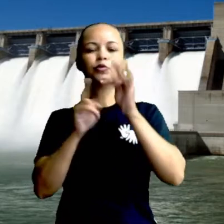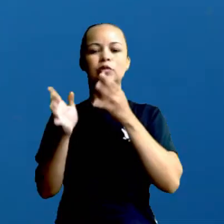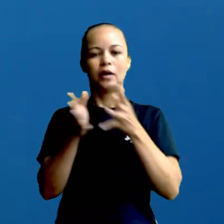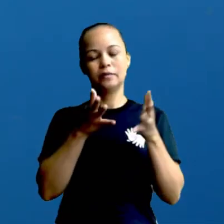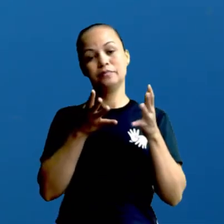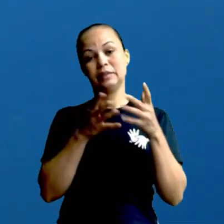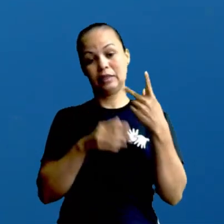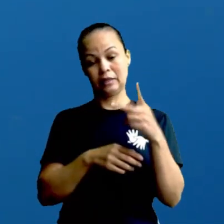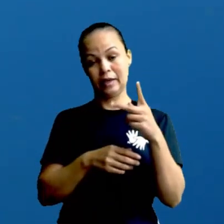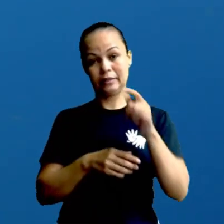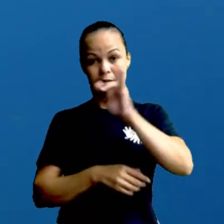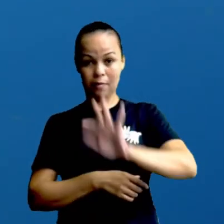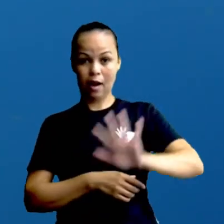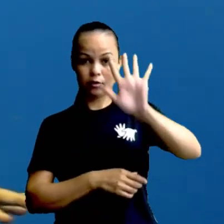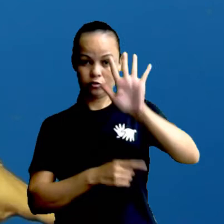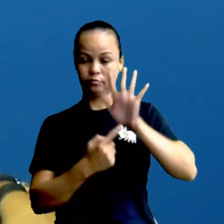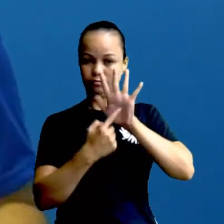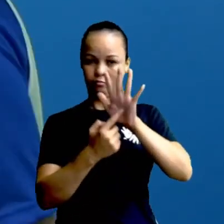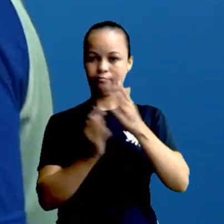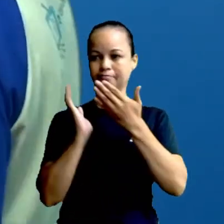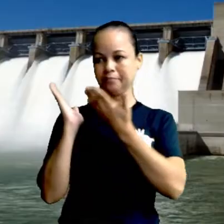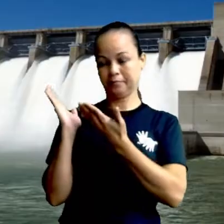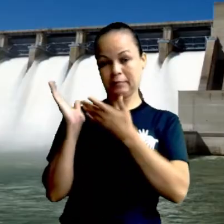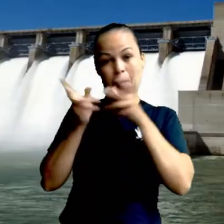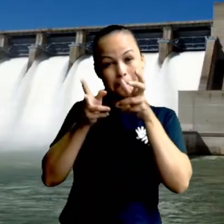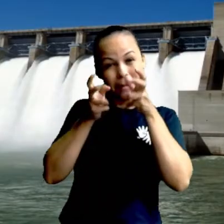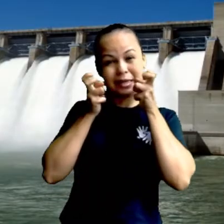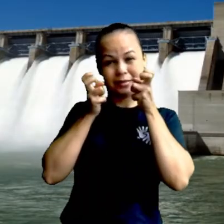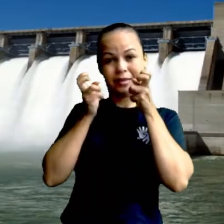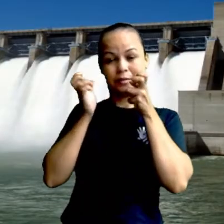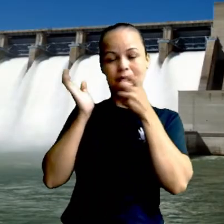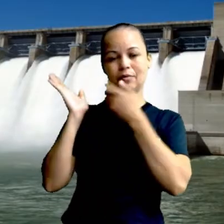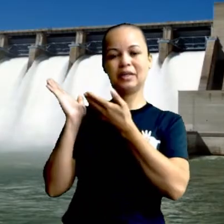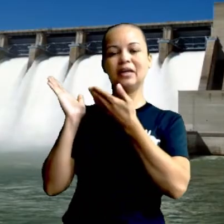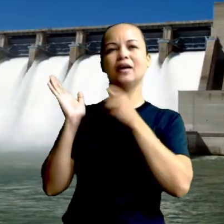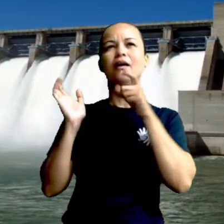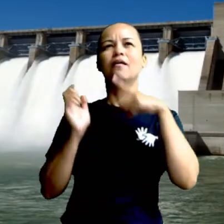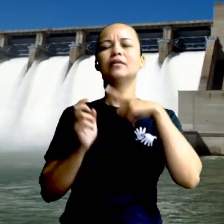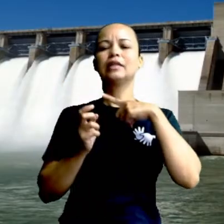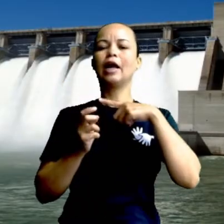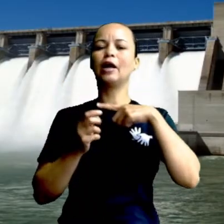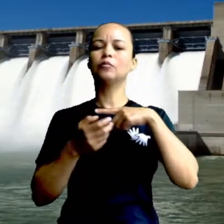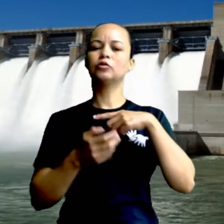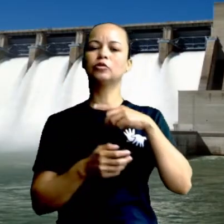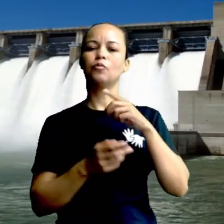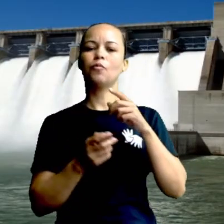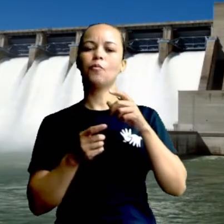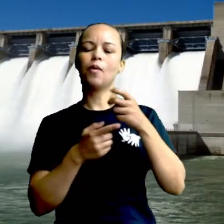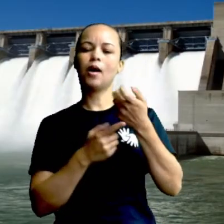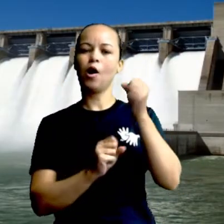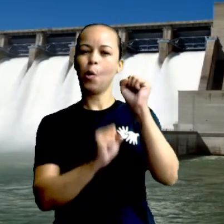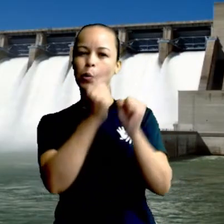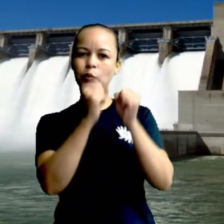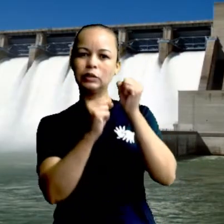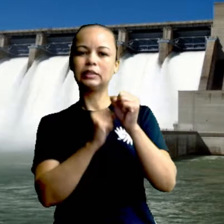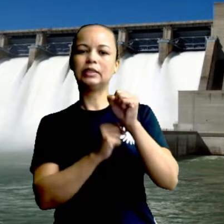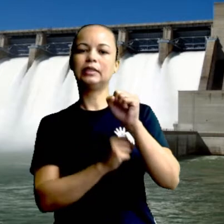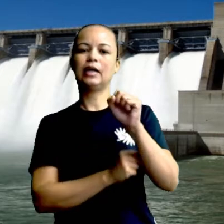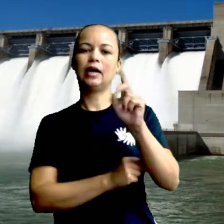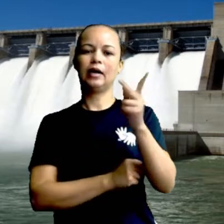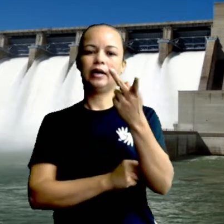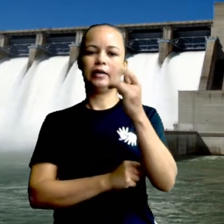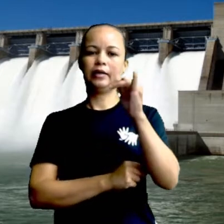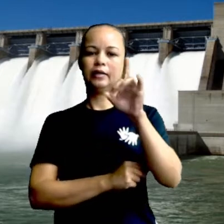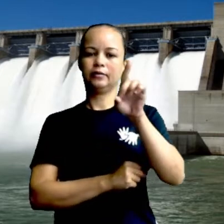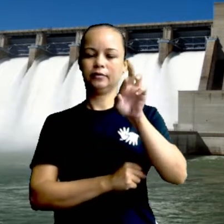gente, nessa imagem que eu trouxe para vocês, eu não sei se vocês estão percebendo, nós temos aí uma usina hidrelétrica. Vocês sabiam